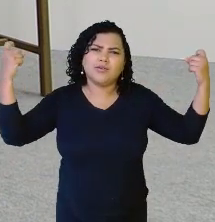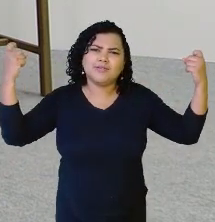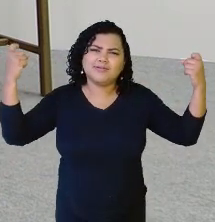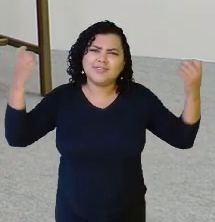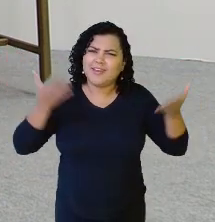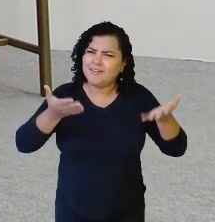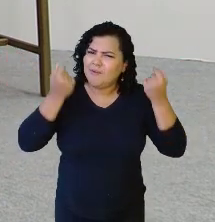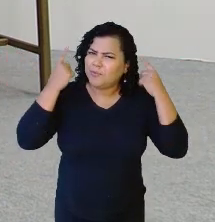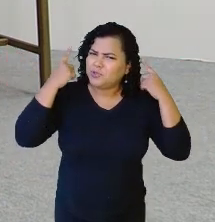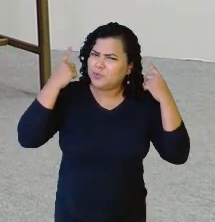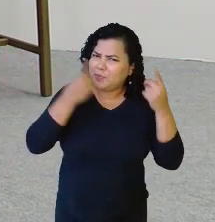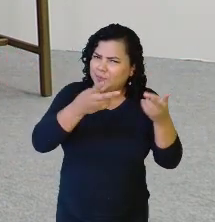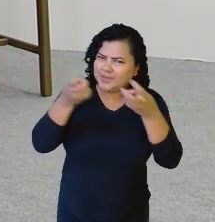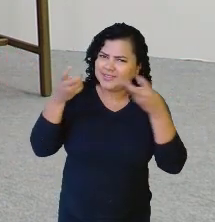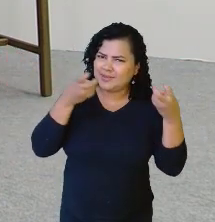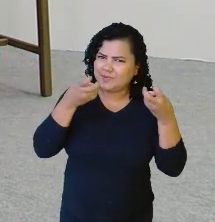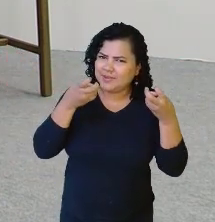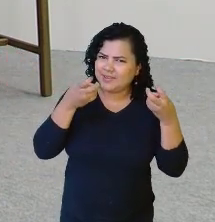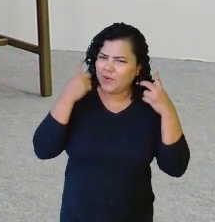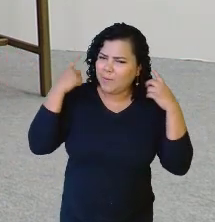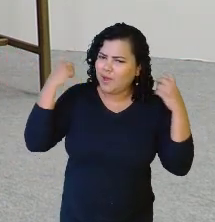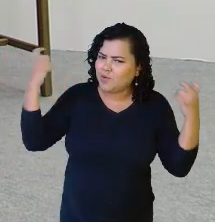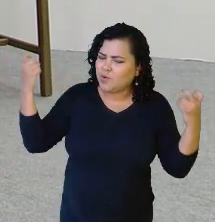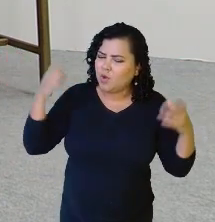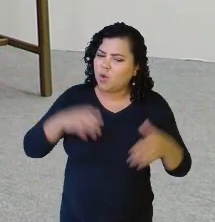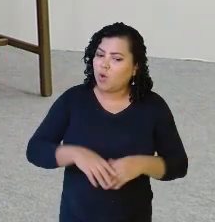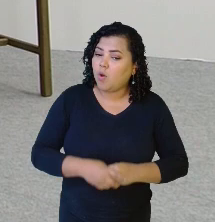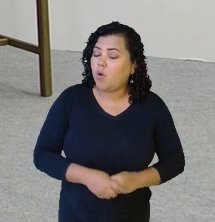ouvir um pouquinho do barulho que eu escutei? Olha só.